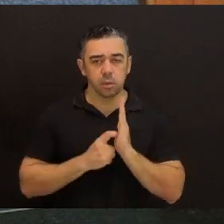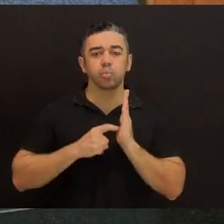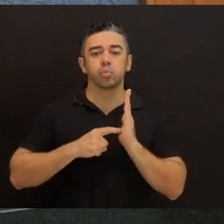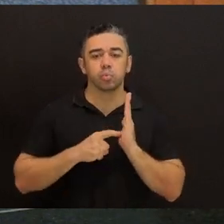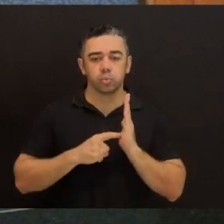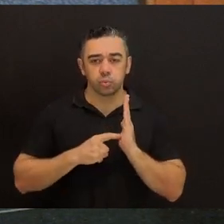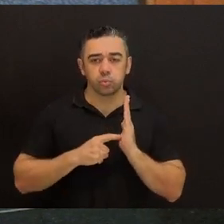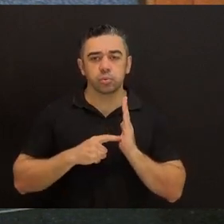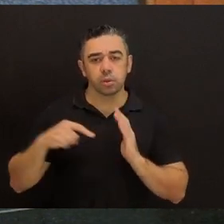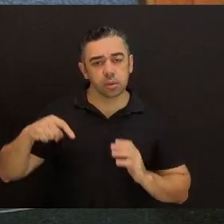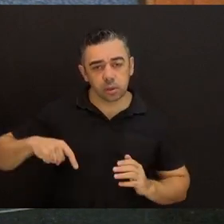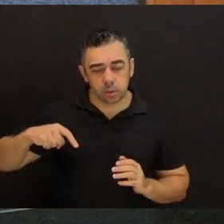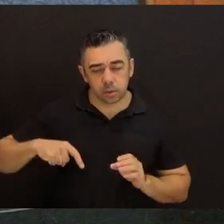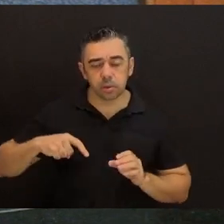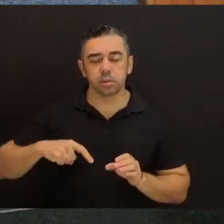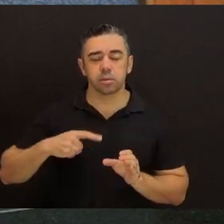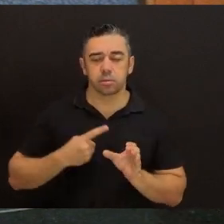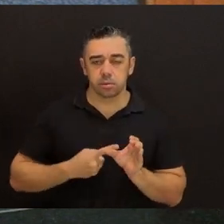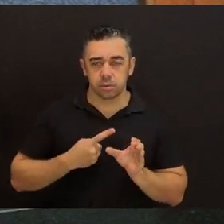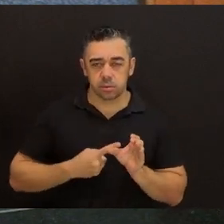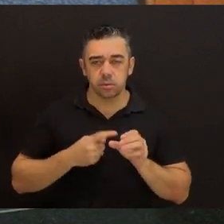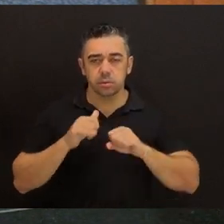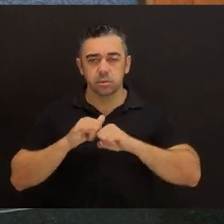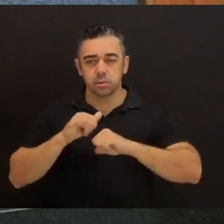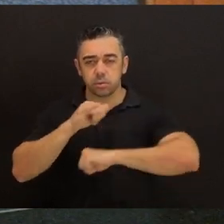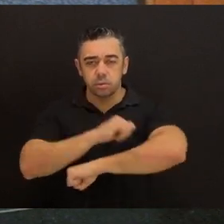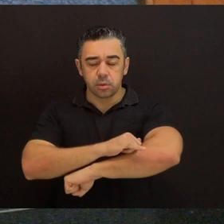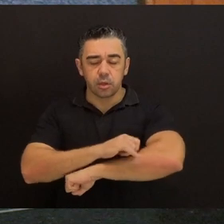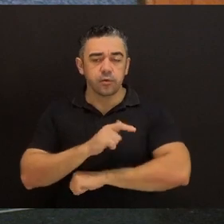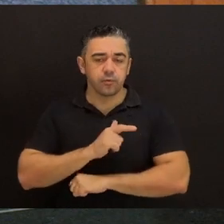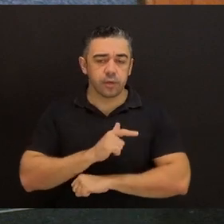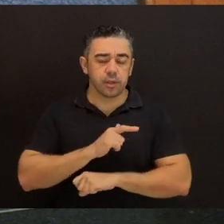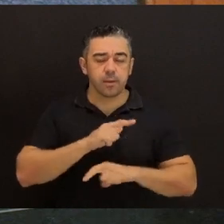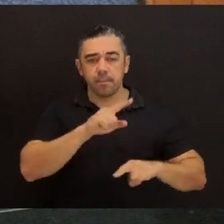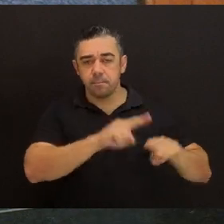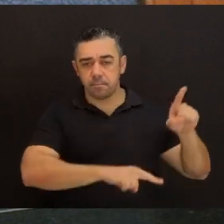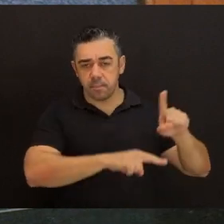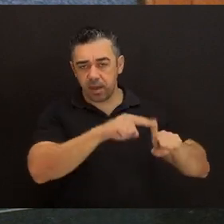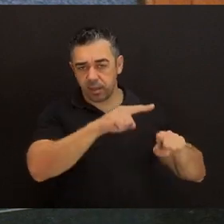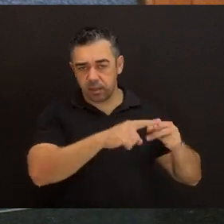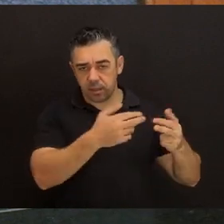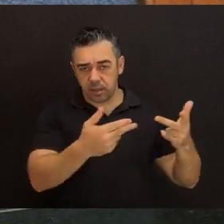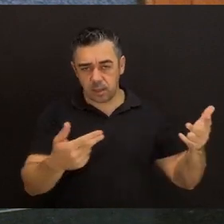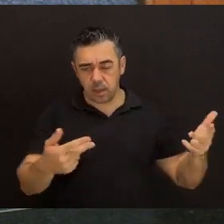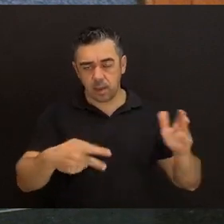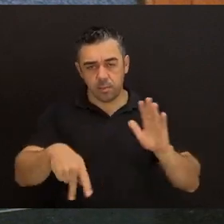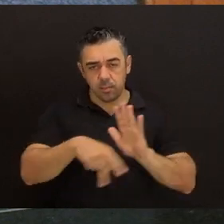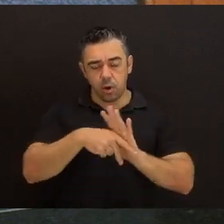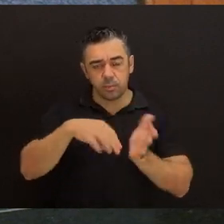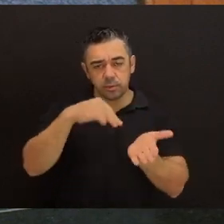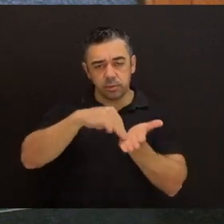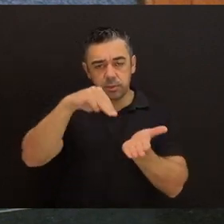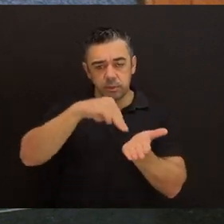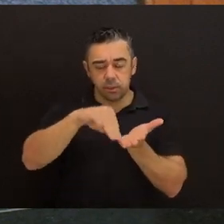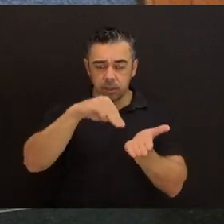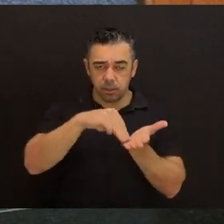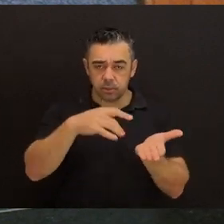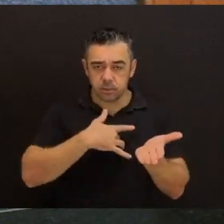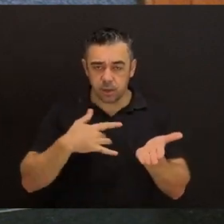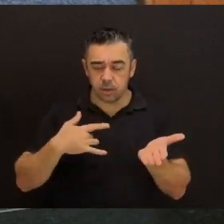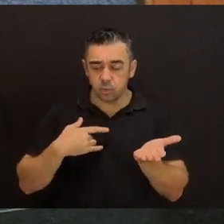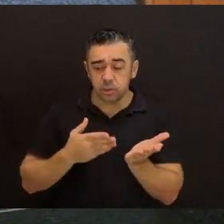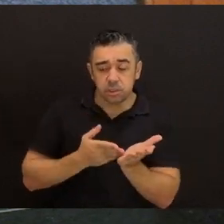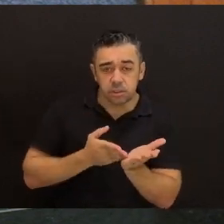na cidade de São José dos Pinhais que estaria acontecendo desvio de materiais da Secretaria Municipal de Saúde